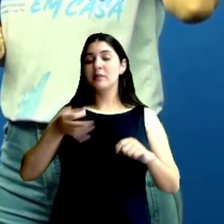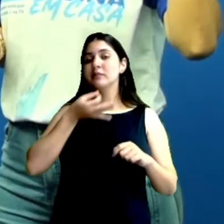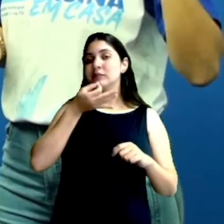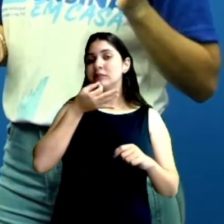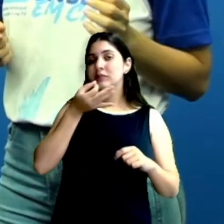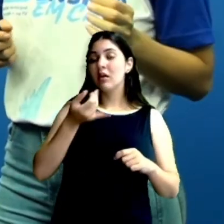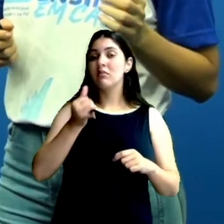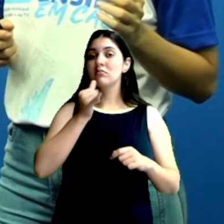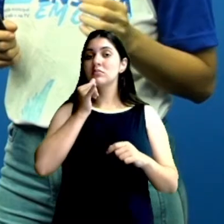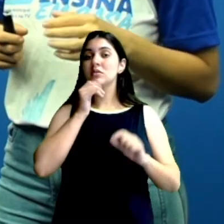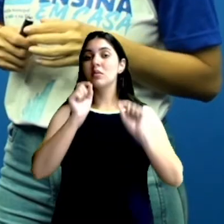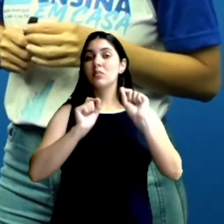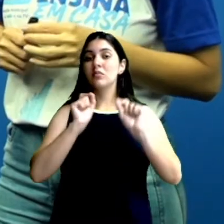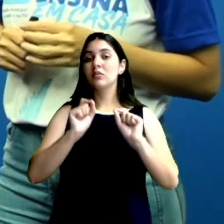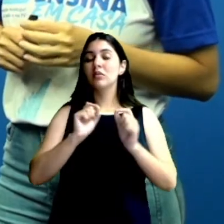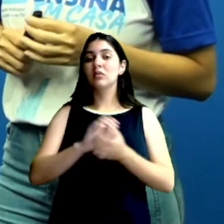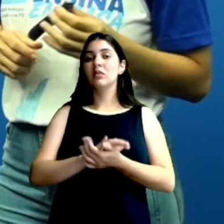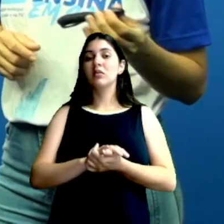como exemplo